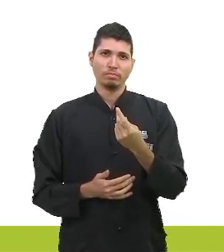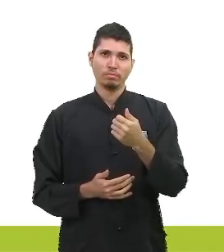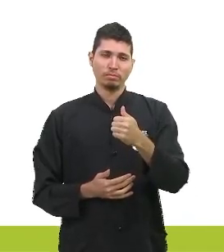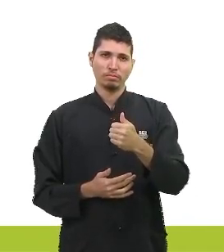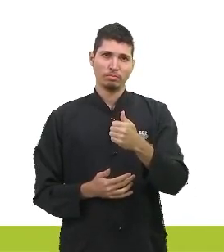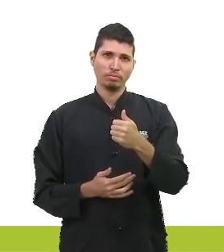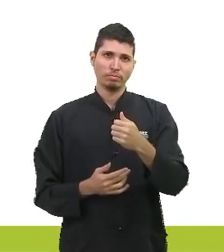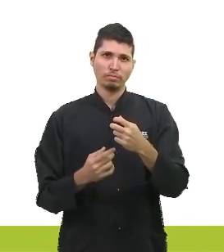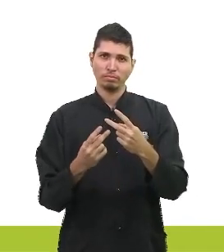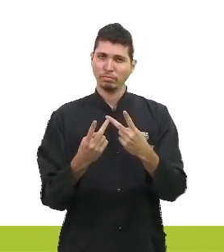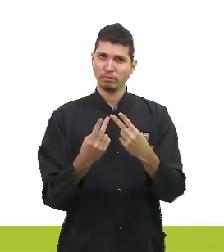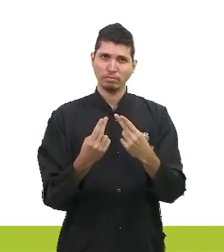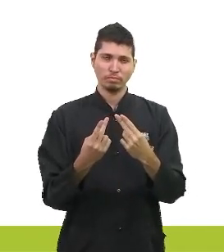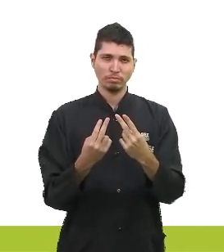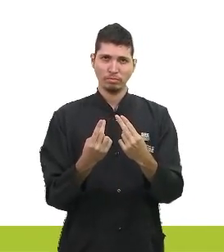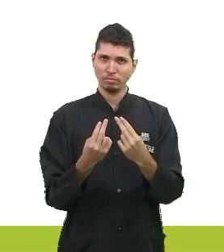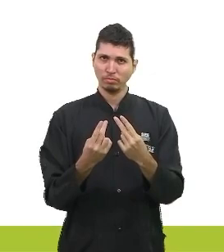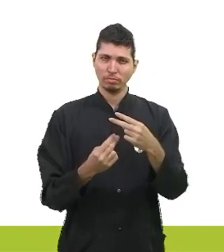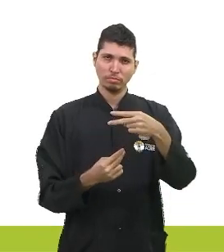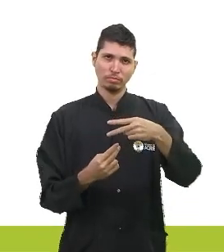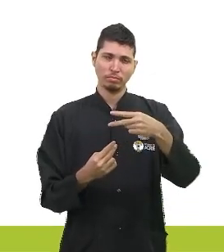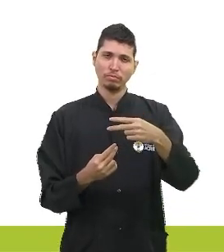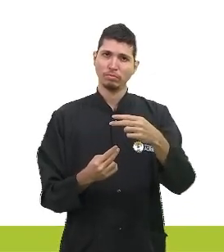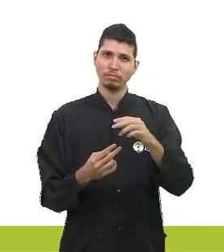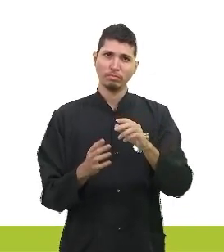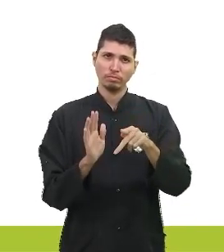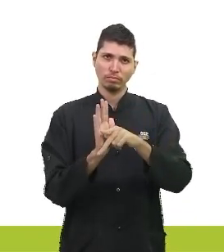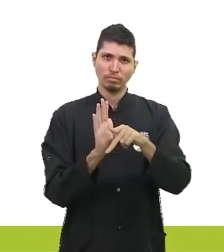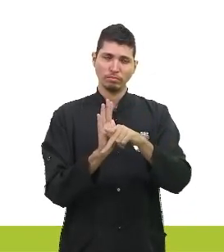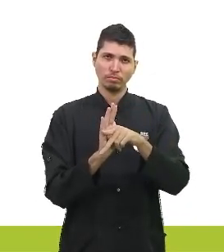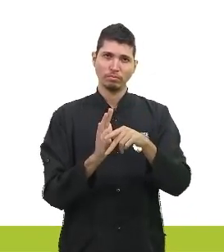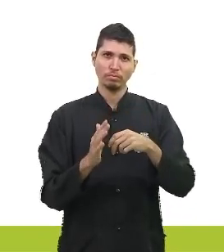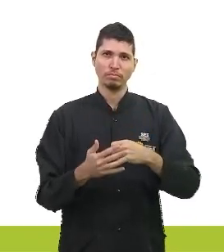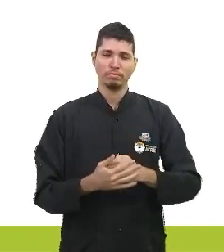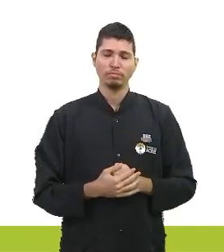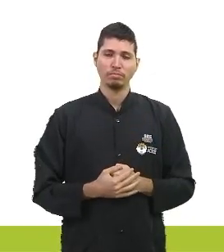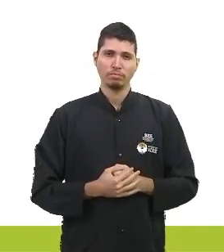mesmo, obviamente, né? Então, você pode fazer essa desigualdade aqui.